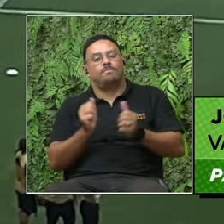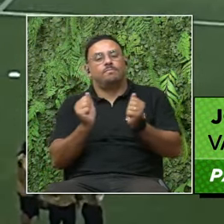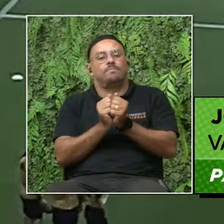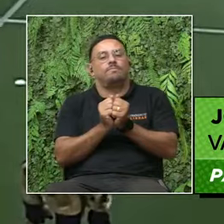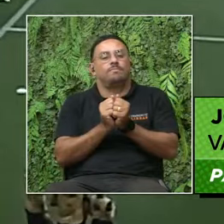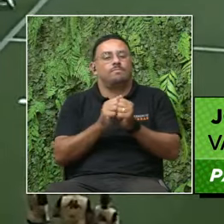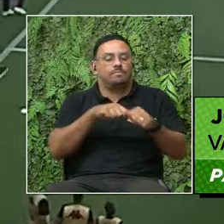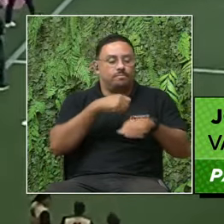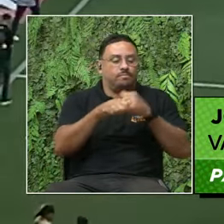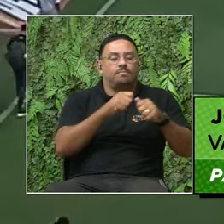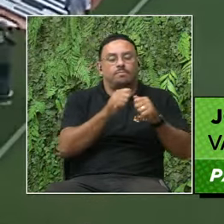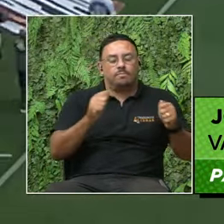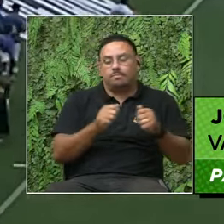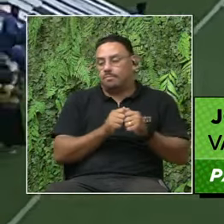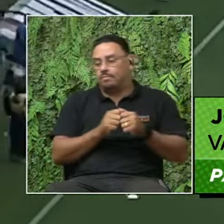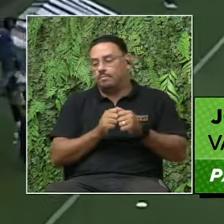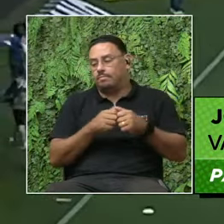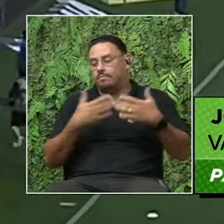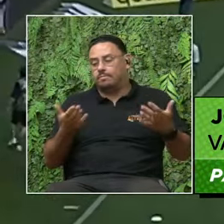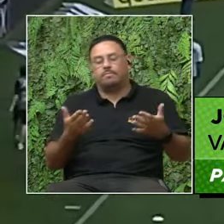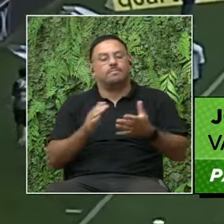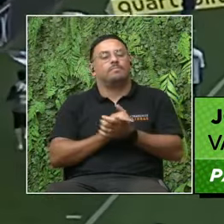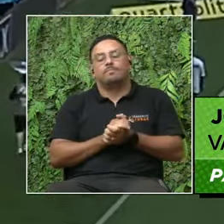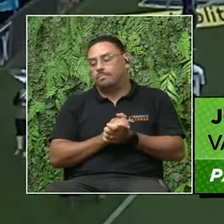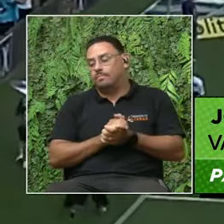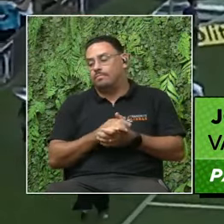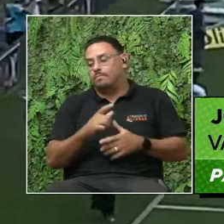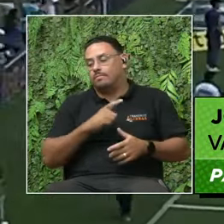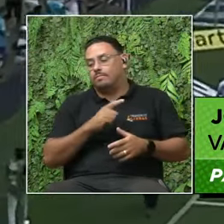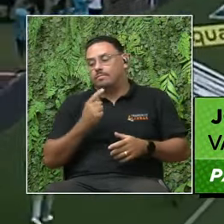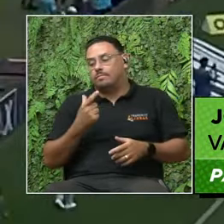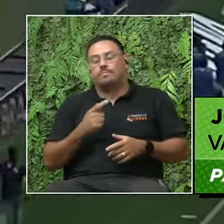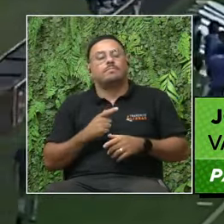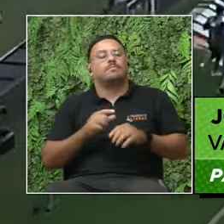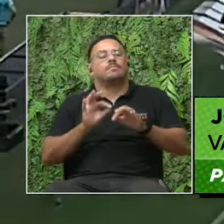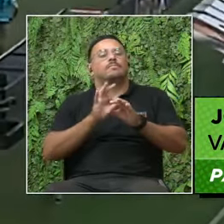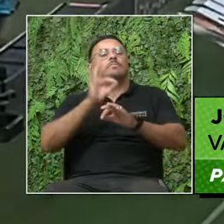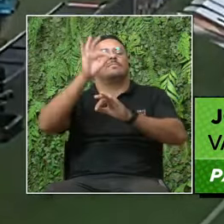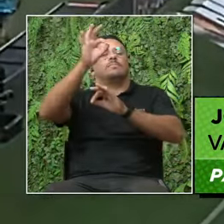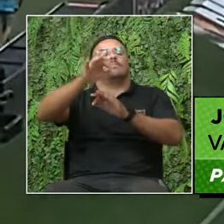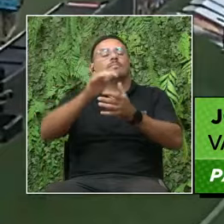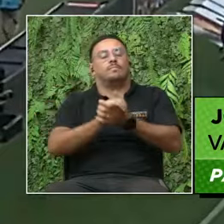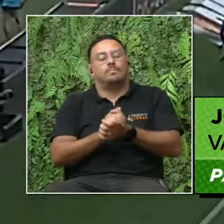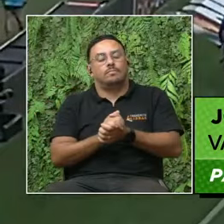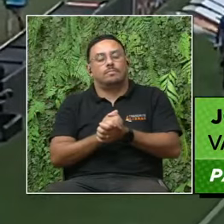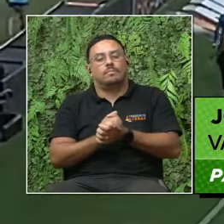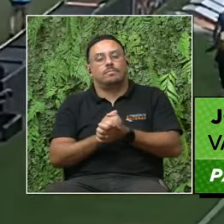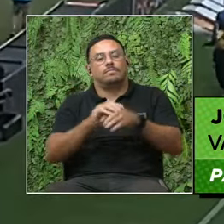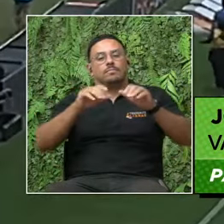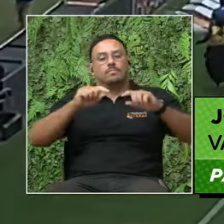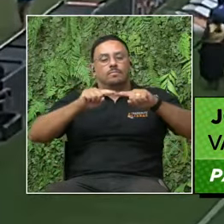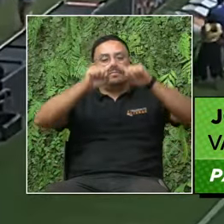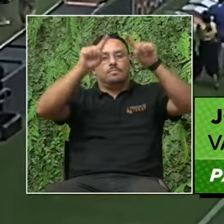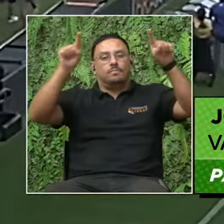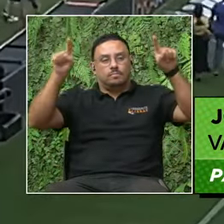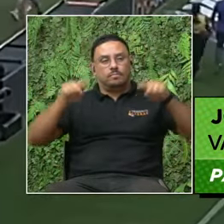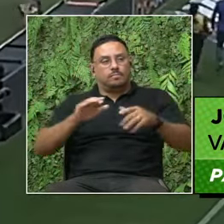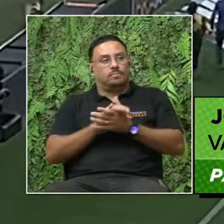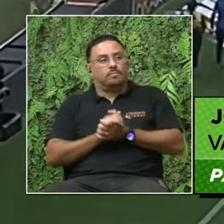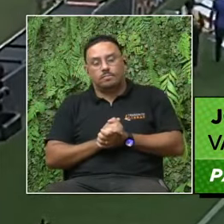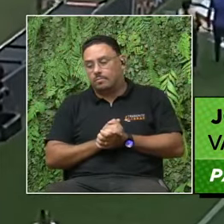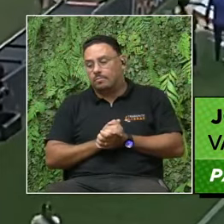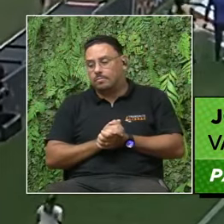cadaço do pé esquerdo e literalmente vai pendurar as chuteiras aqui no travessão do Mineirão viu Seu